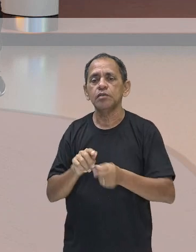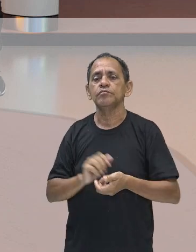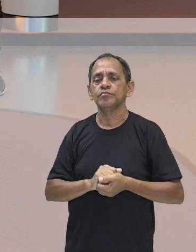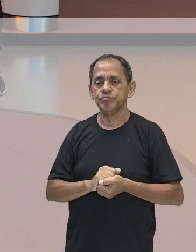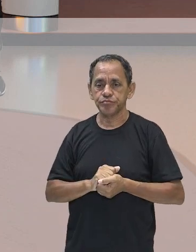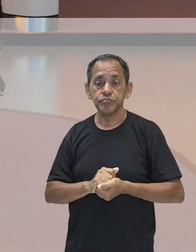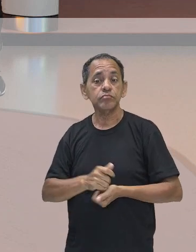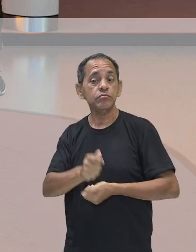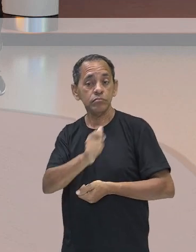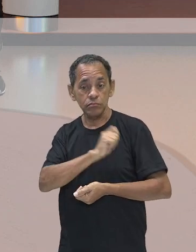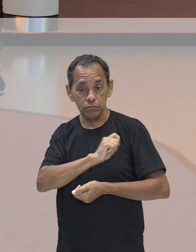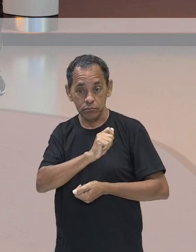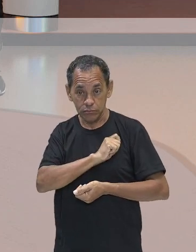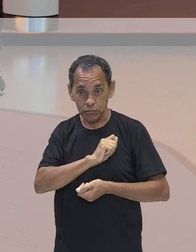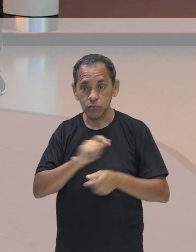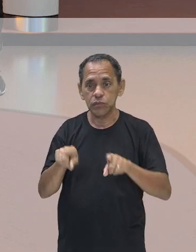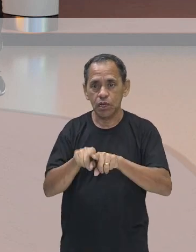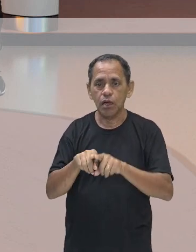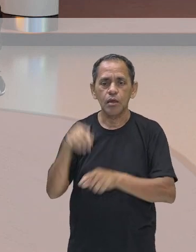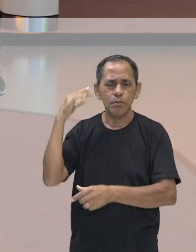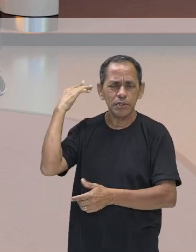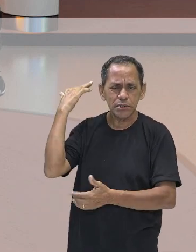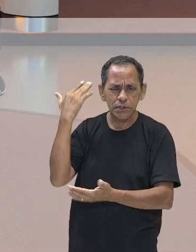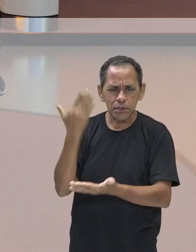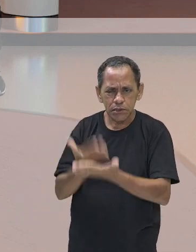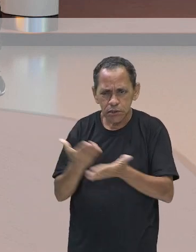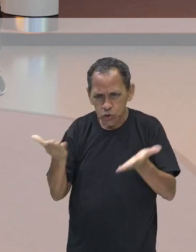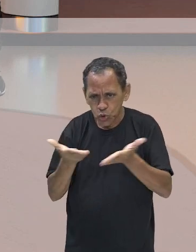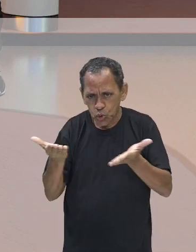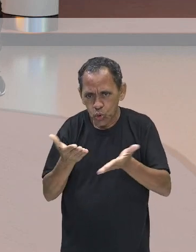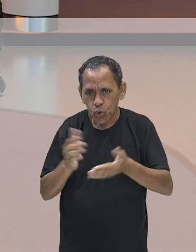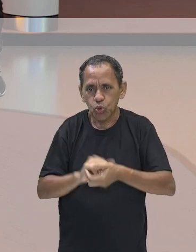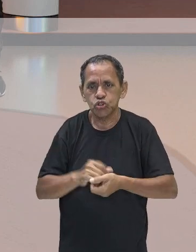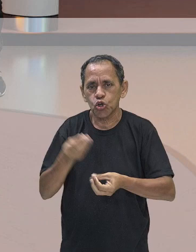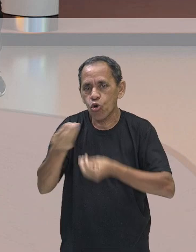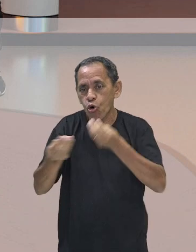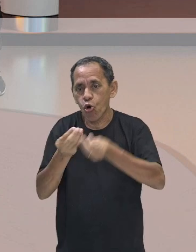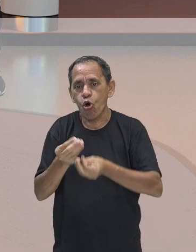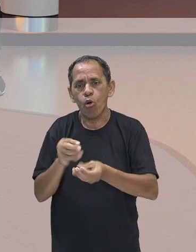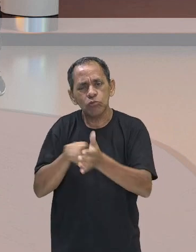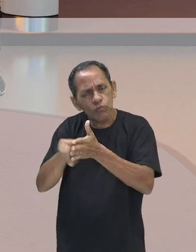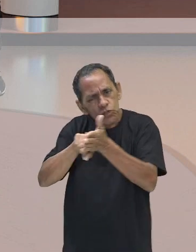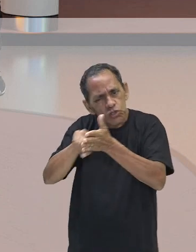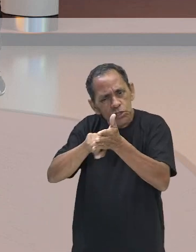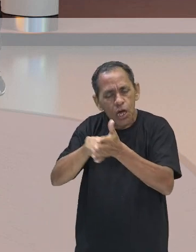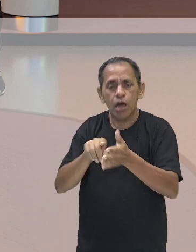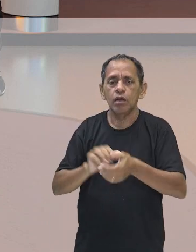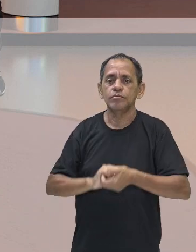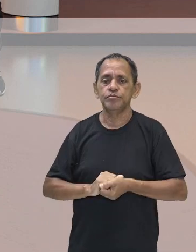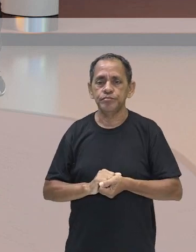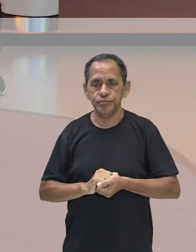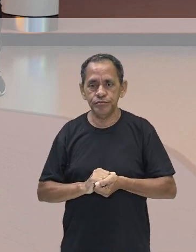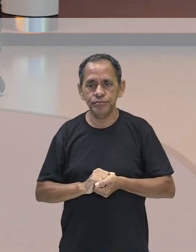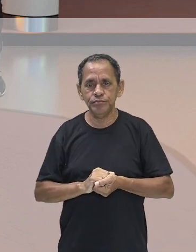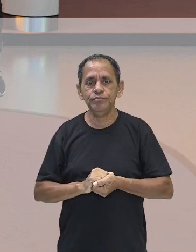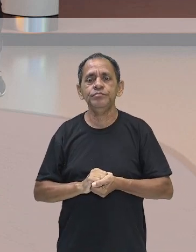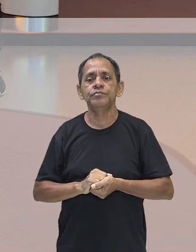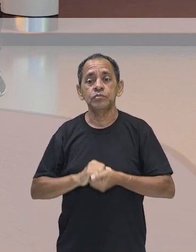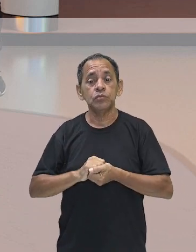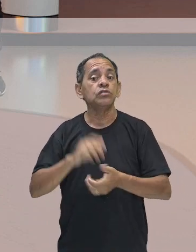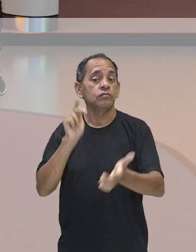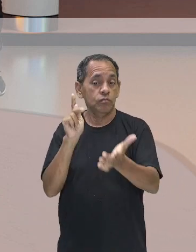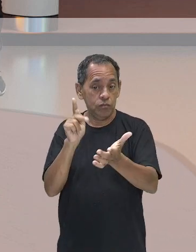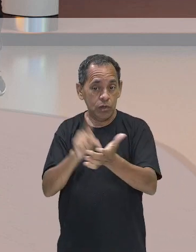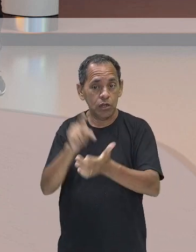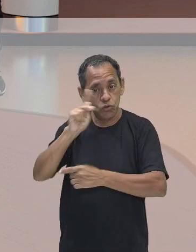o passado à tona, o passado até o presente. Isso é fazer história, tá, gente? Por que a gente fala que a